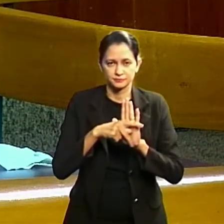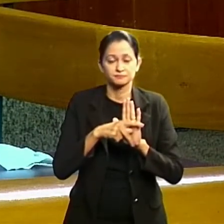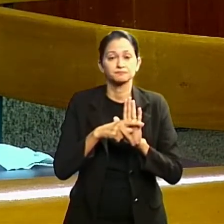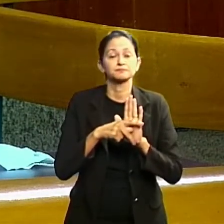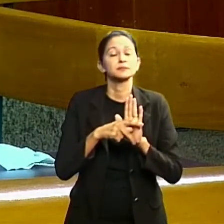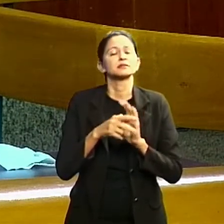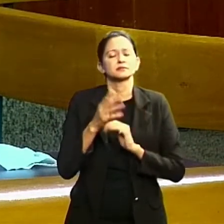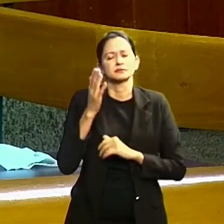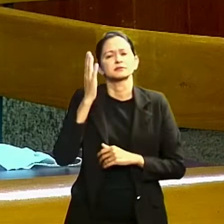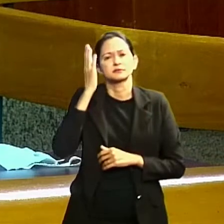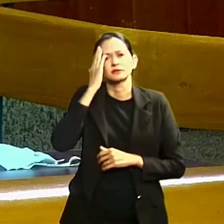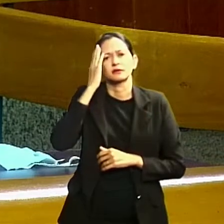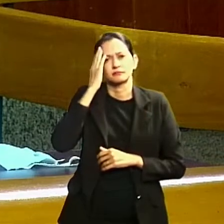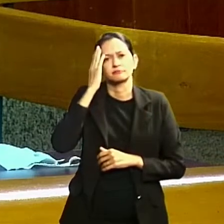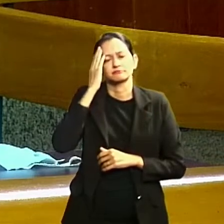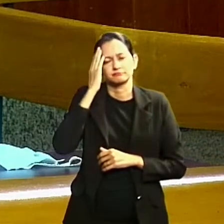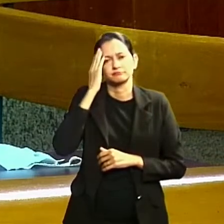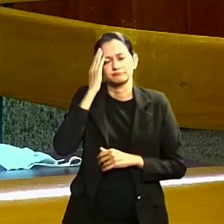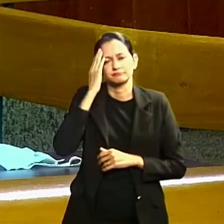sabendo que